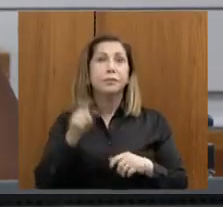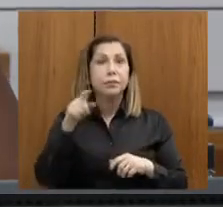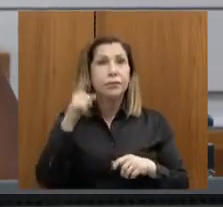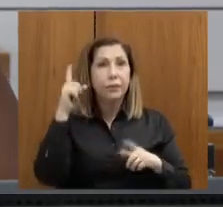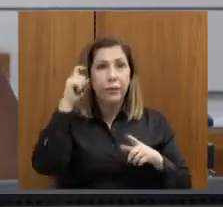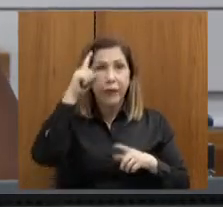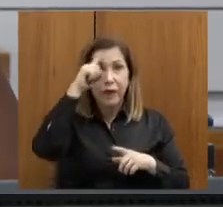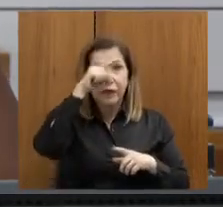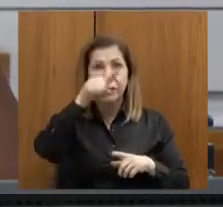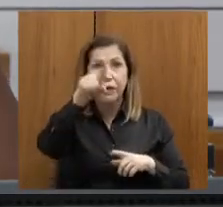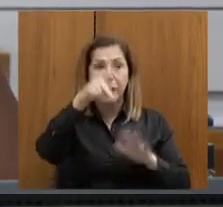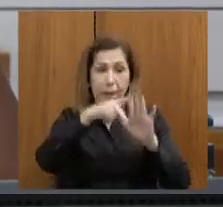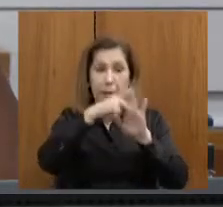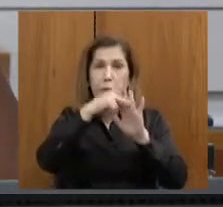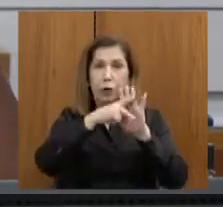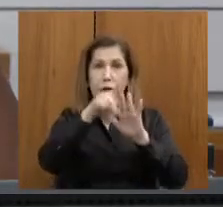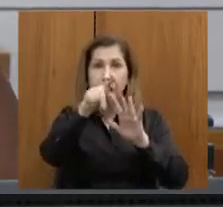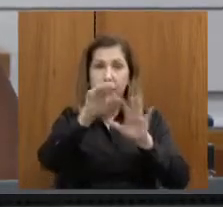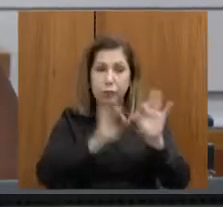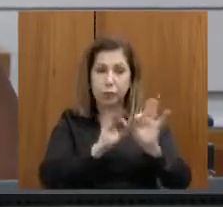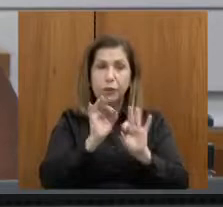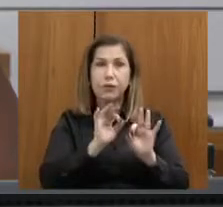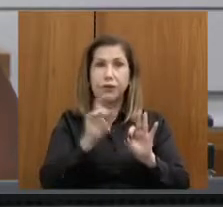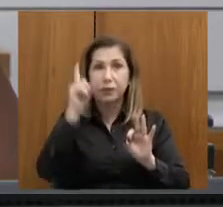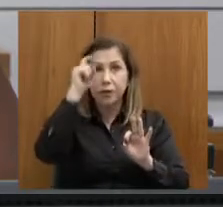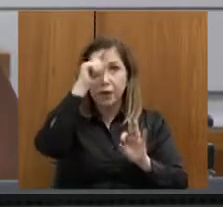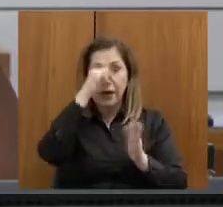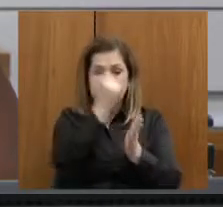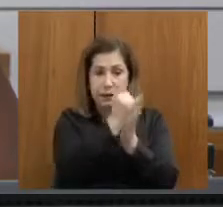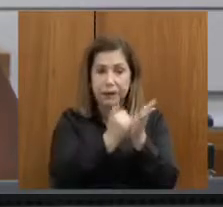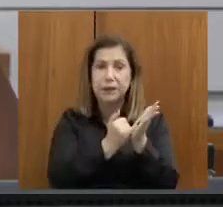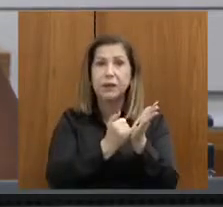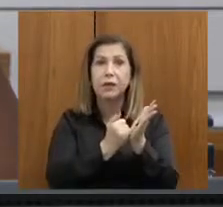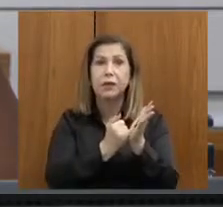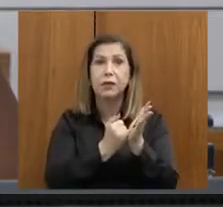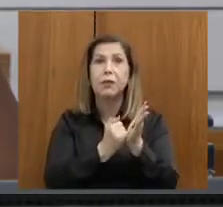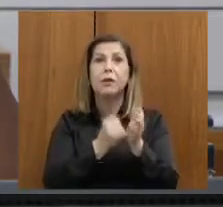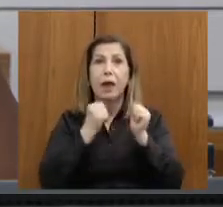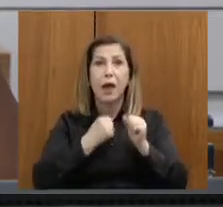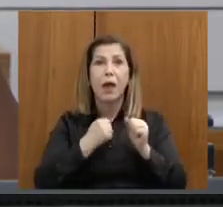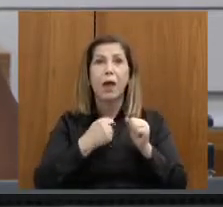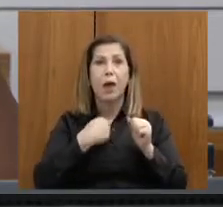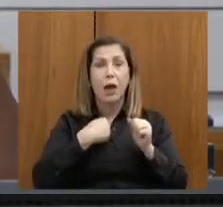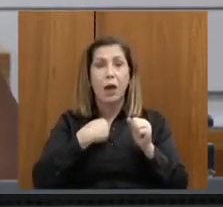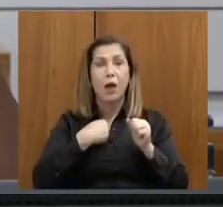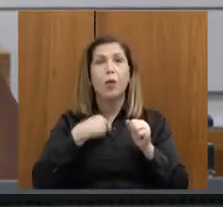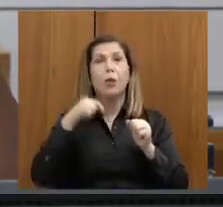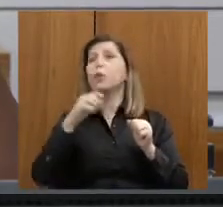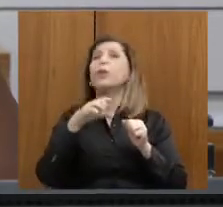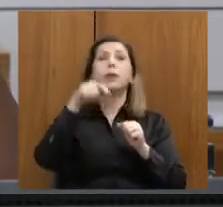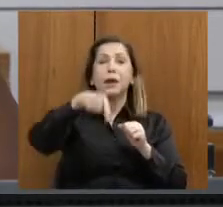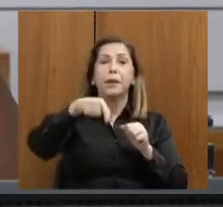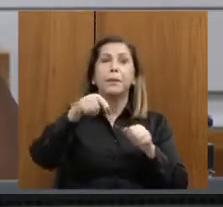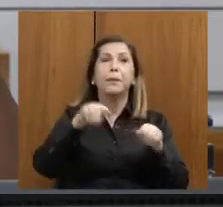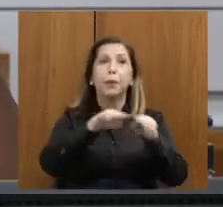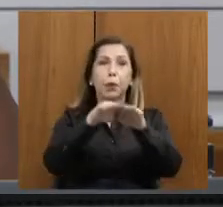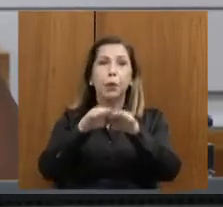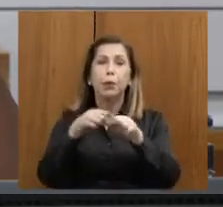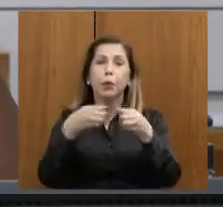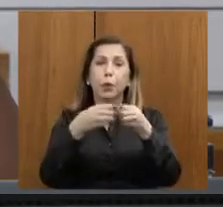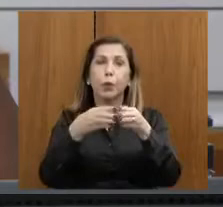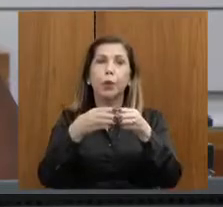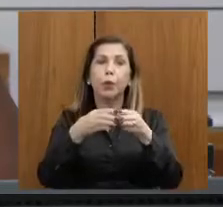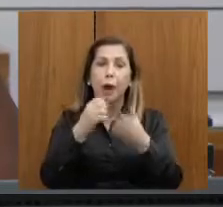tiverem dificuldades mas não tenho são projetos mas tiveram dificuldade de cadastramento é eu coloco Conselho Municipal de promoção da Igualdade racial à